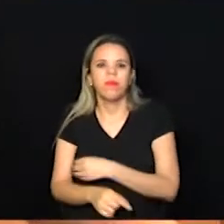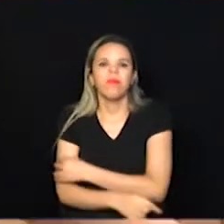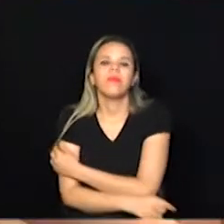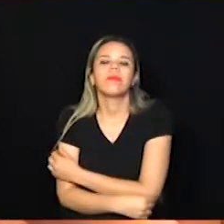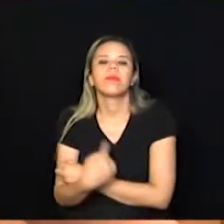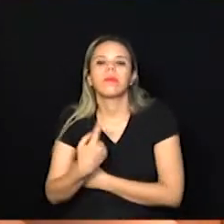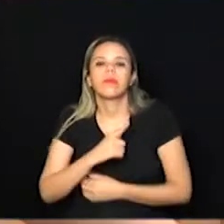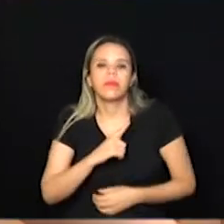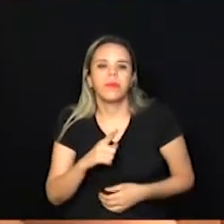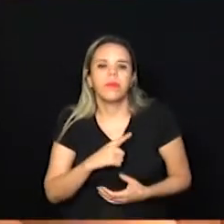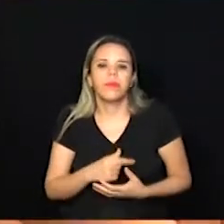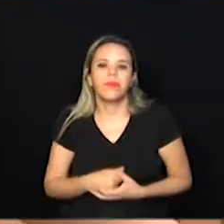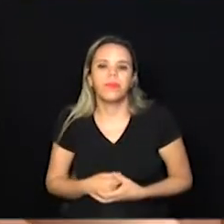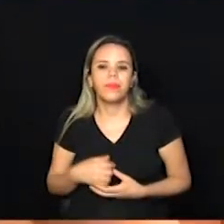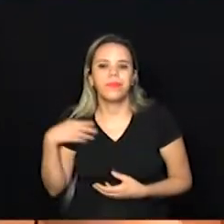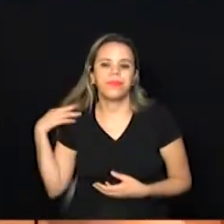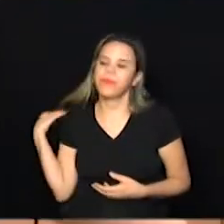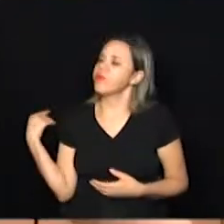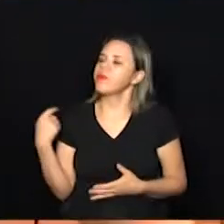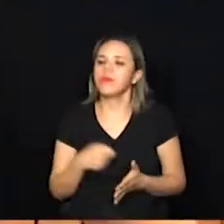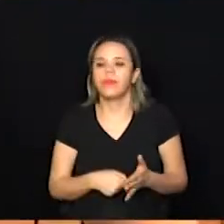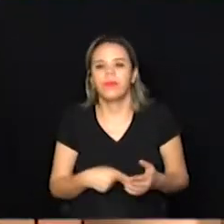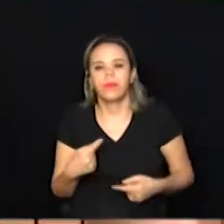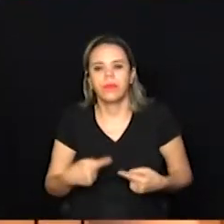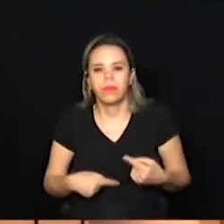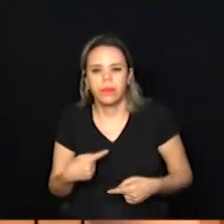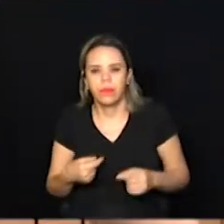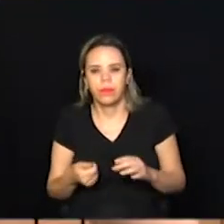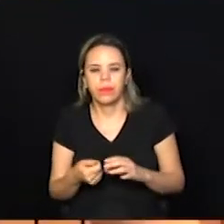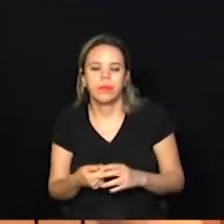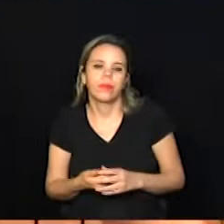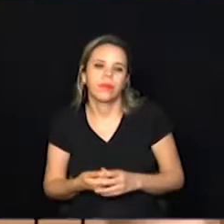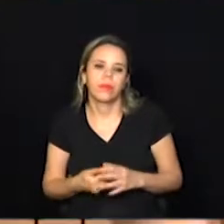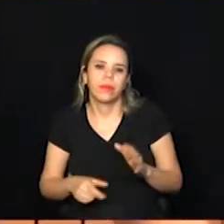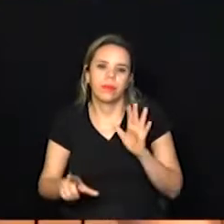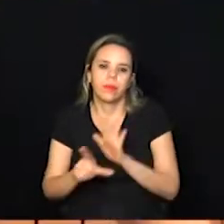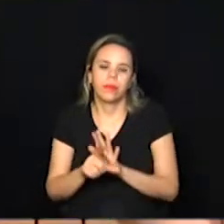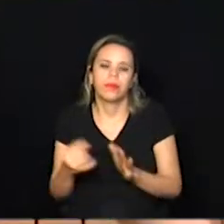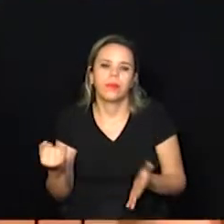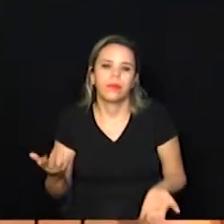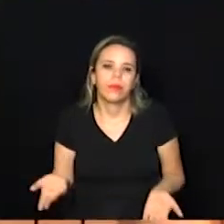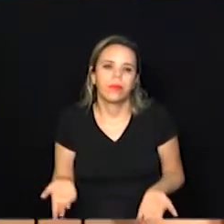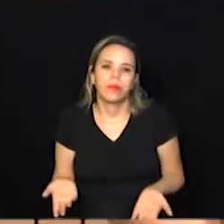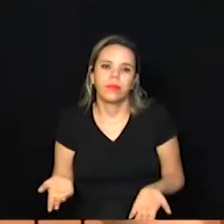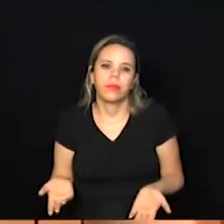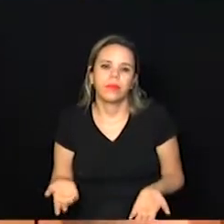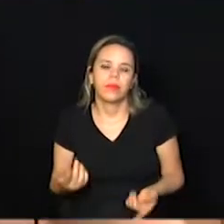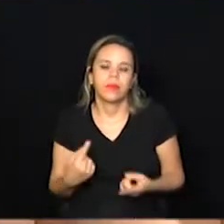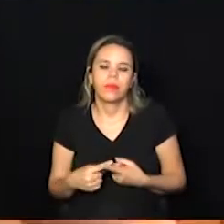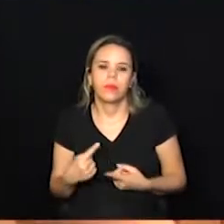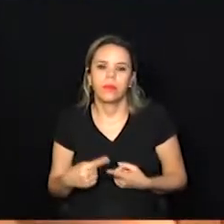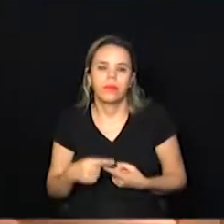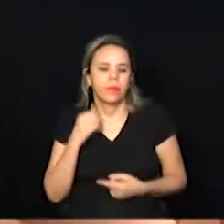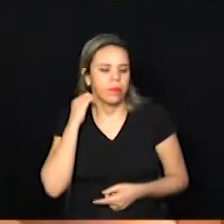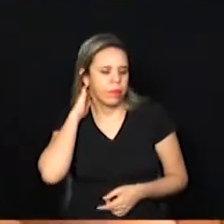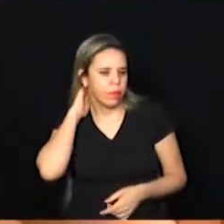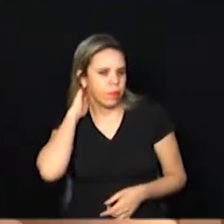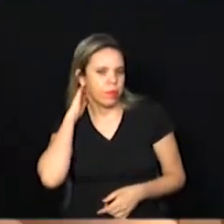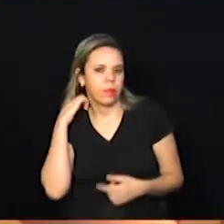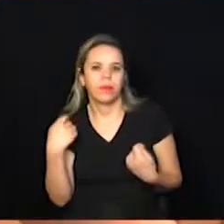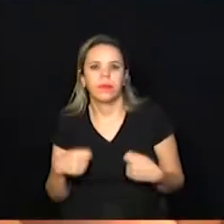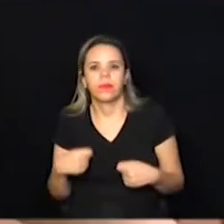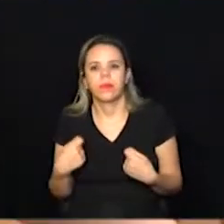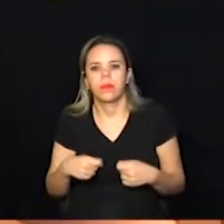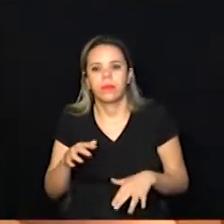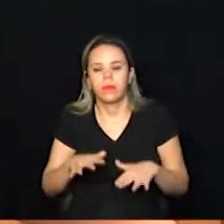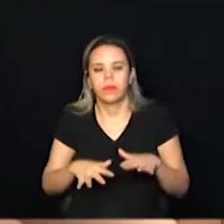gente dar esse tipo de política o caráter de lei. E qual é a importância? Né? A importância é porque a gente precisa, muitas